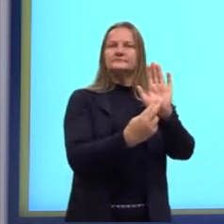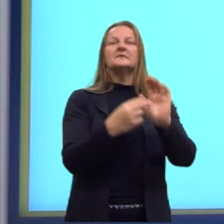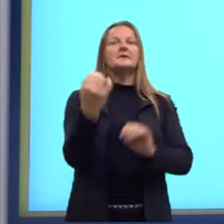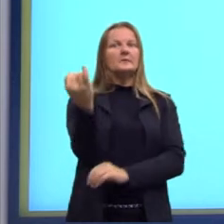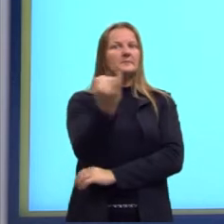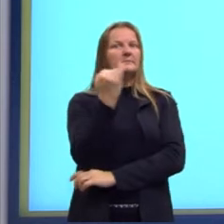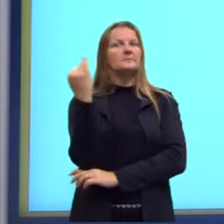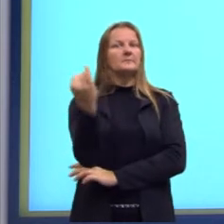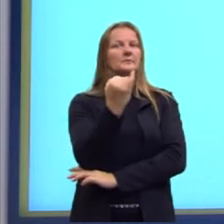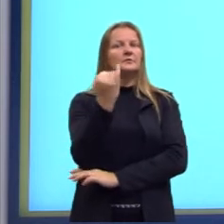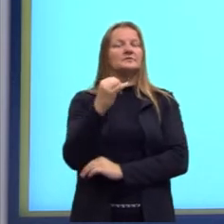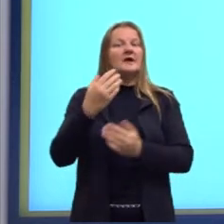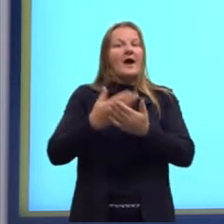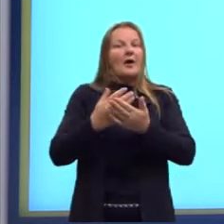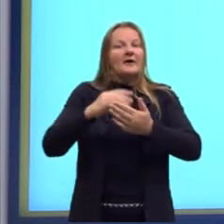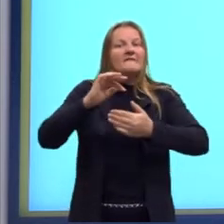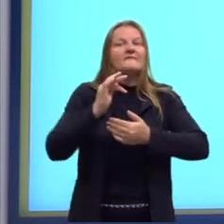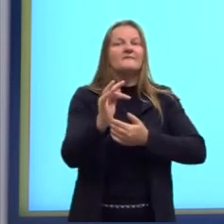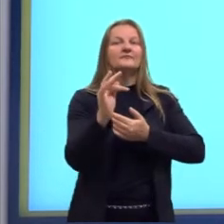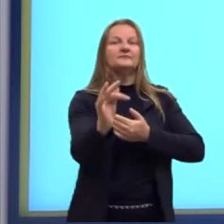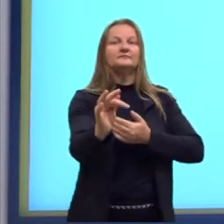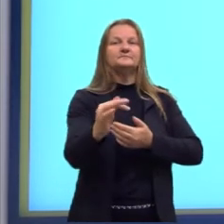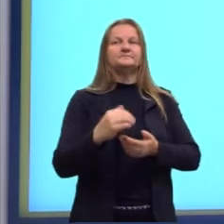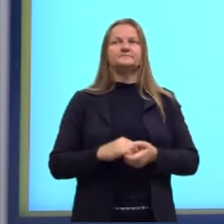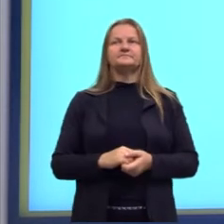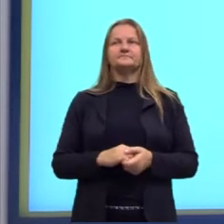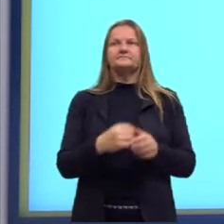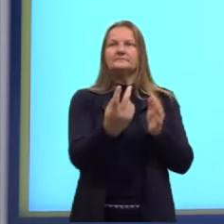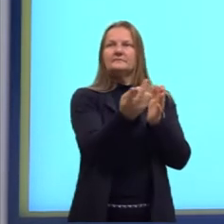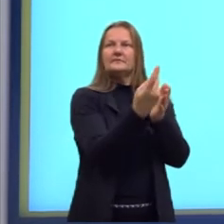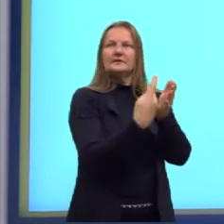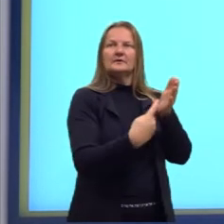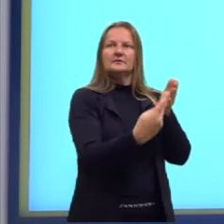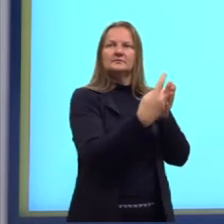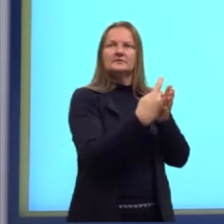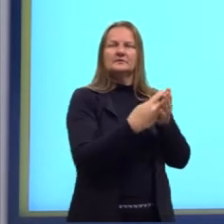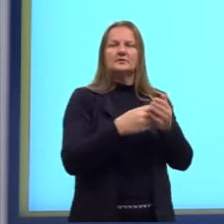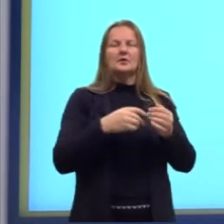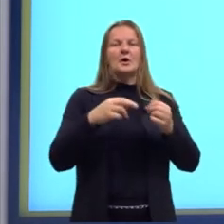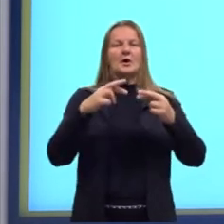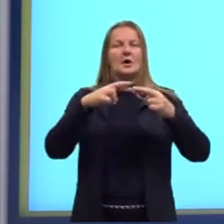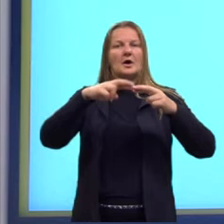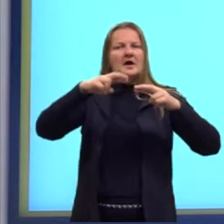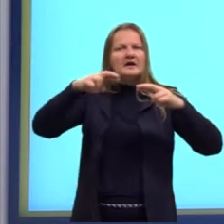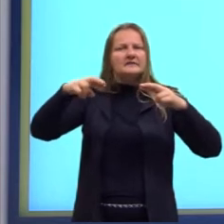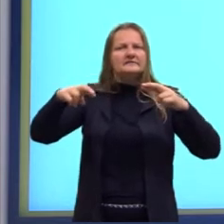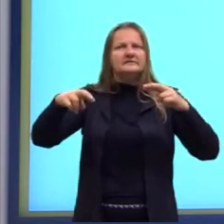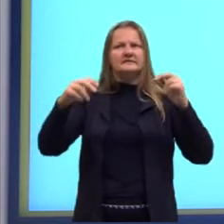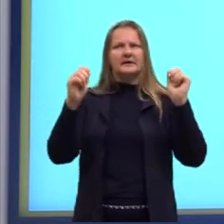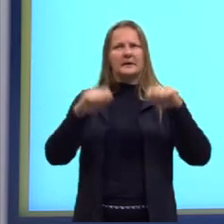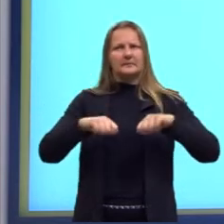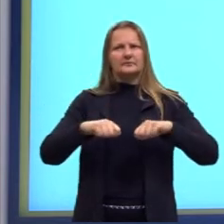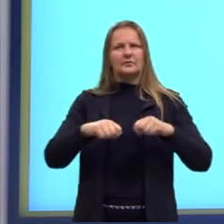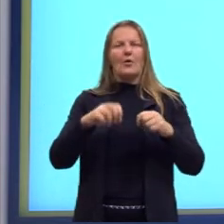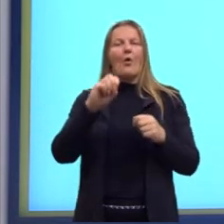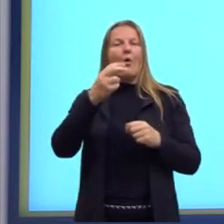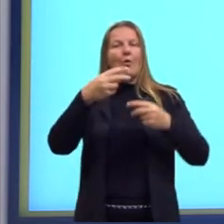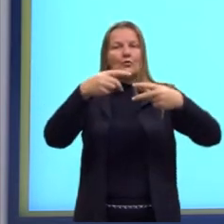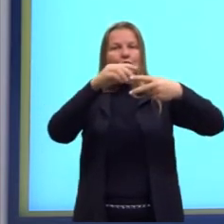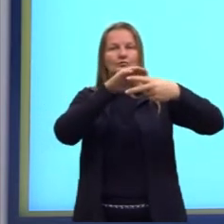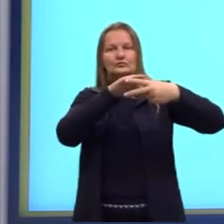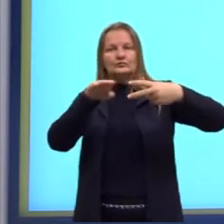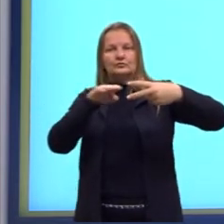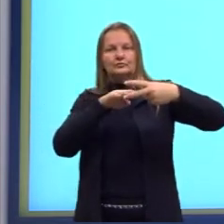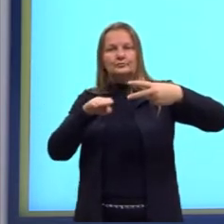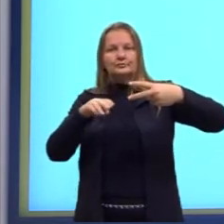essa é muito importante para as nossas próximas aulas é eu desenho aí eu posso desenhar resistência desta forma aqui ou